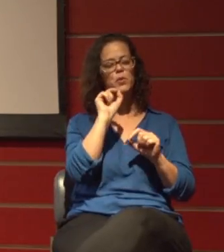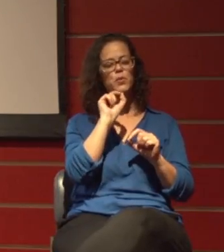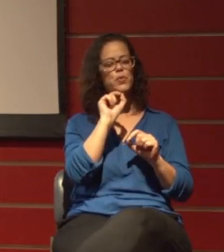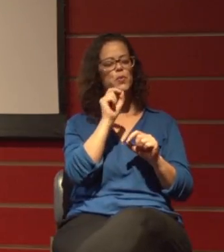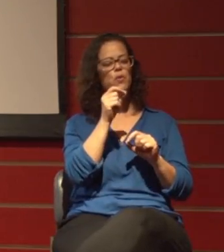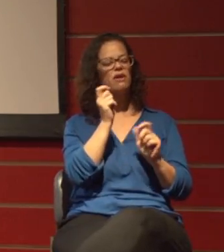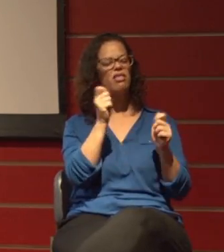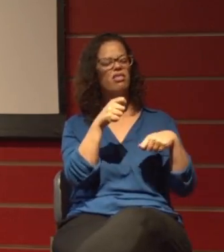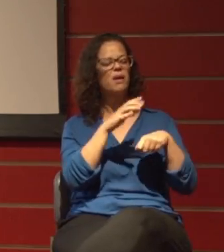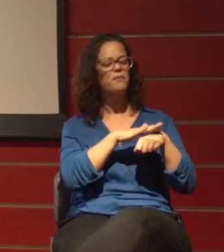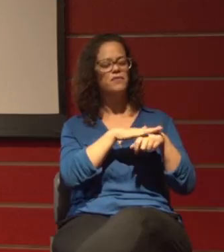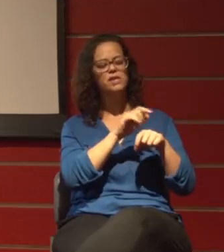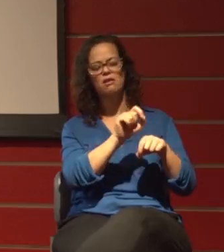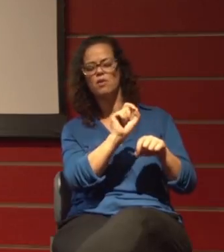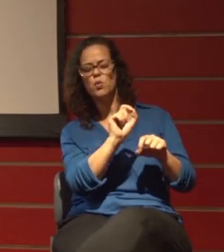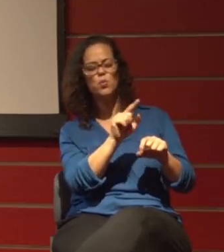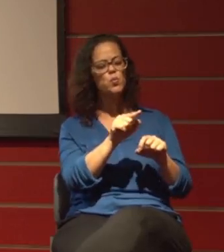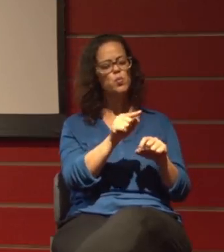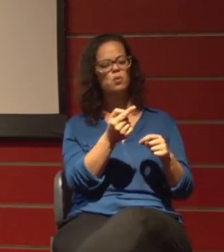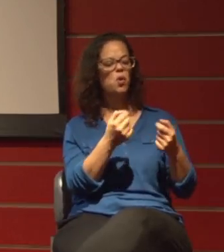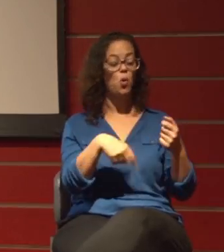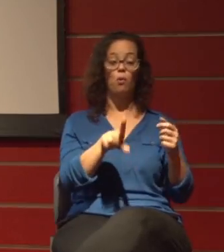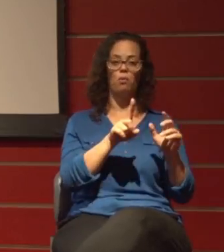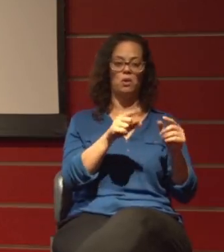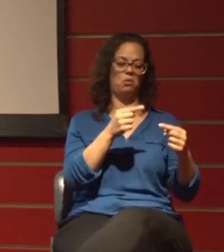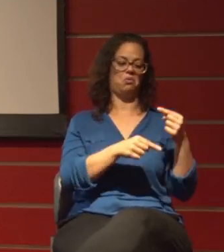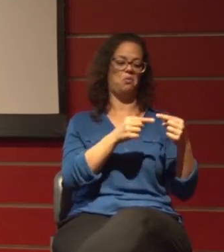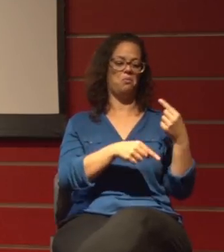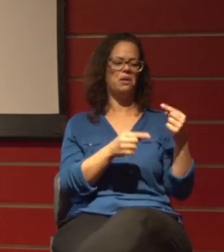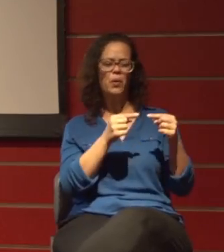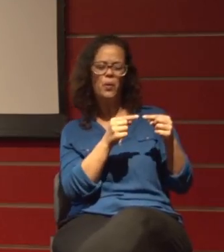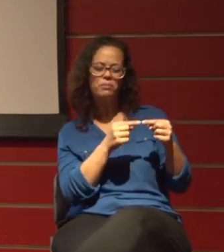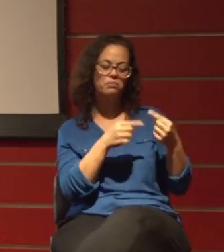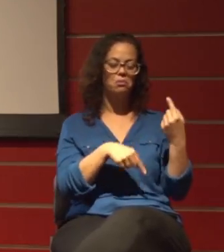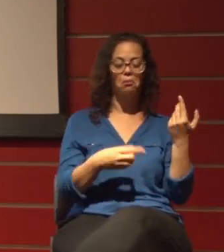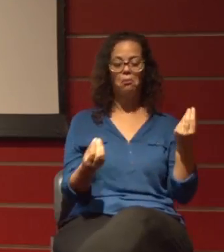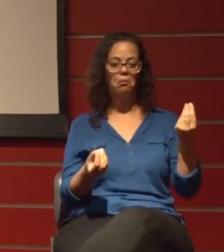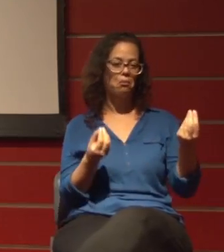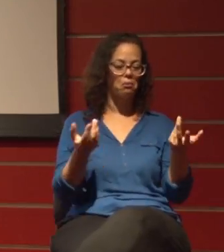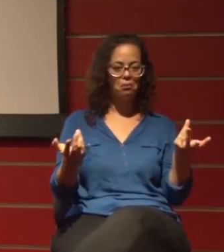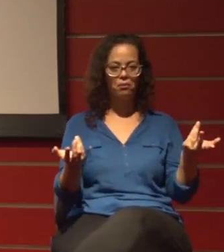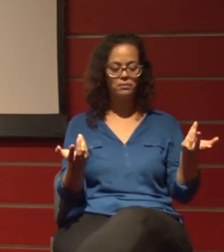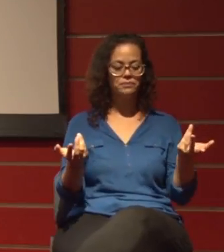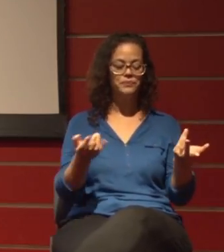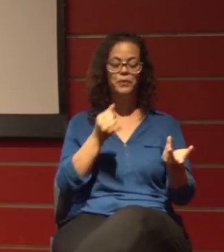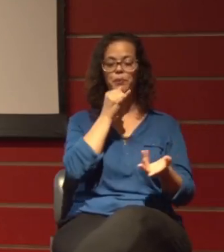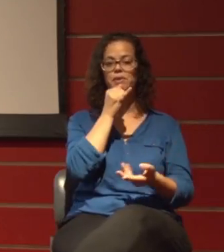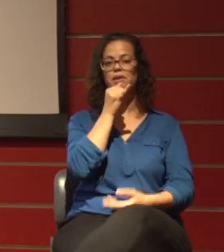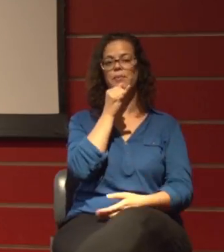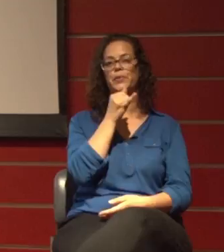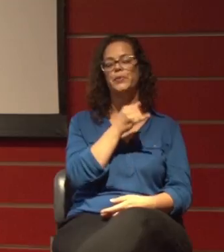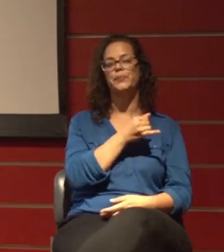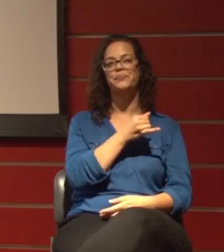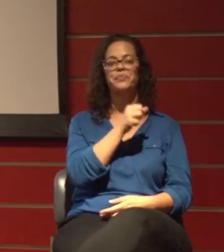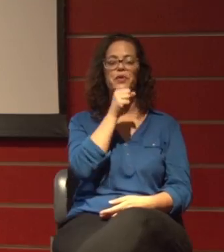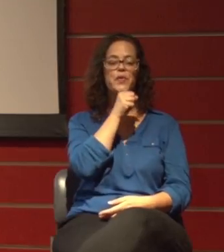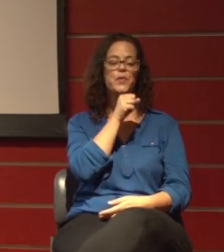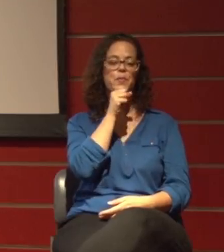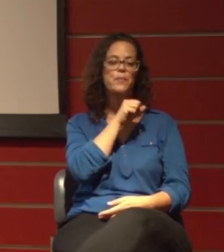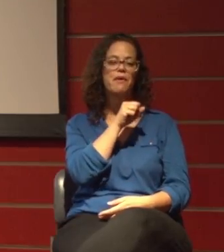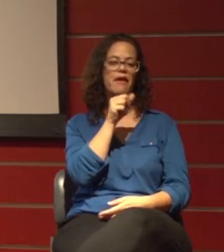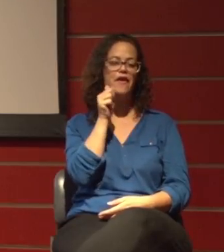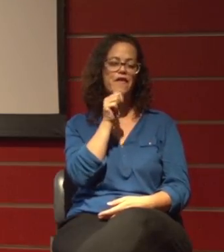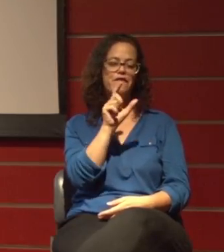ele não é capaz né ou seja uma uma avó que tá vendo o